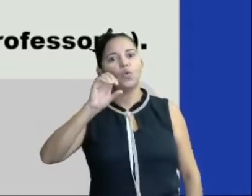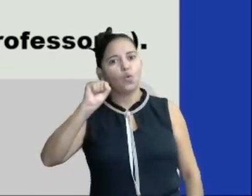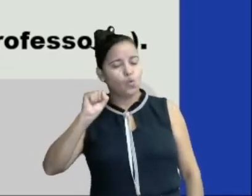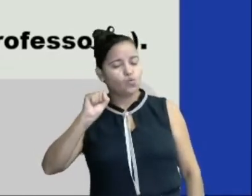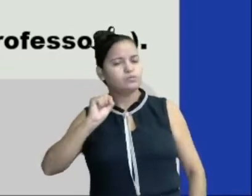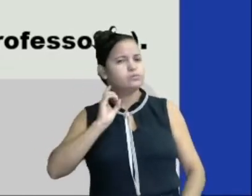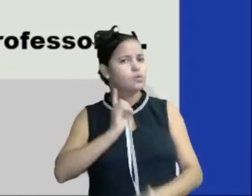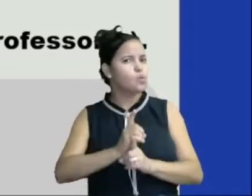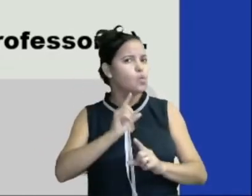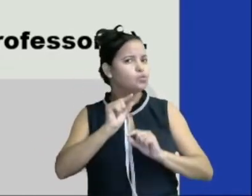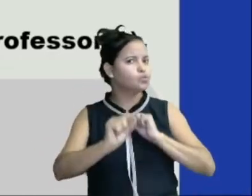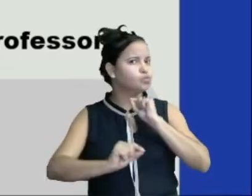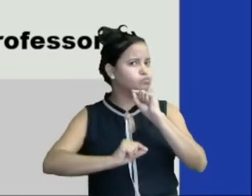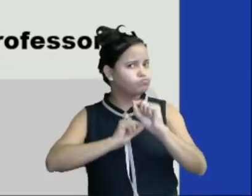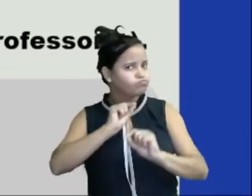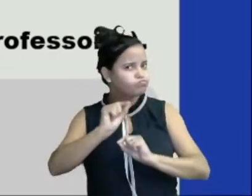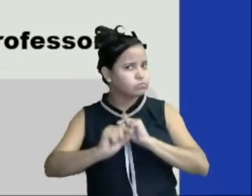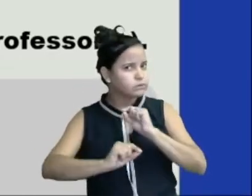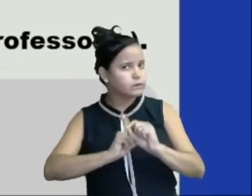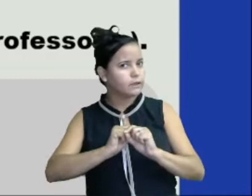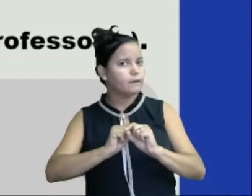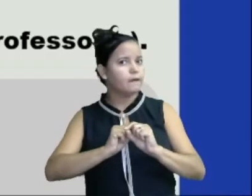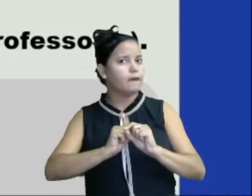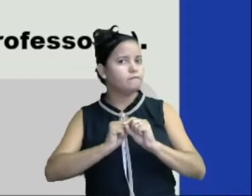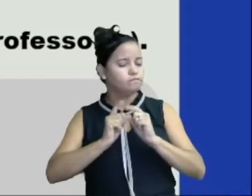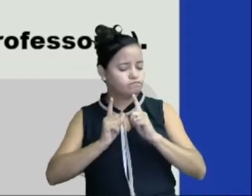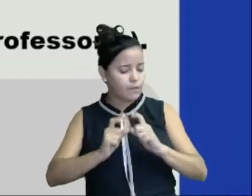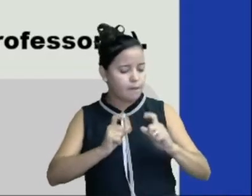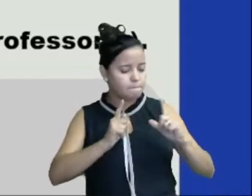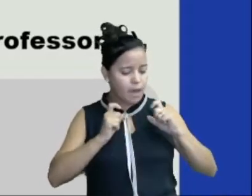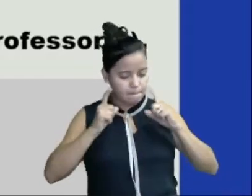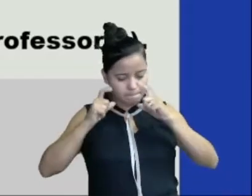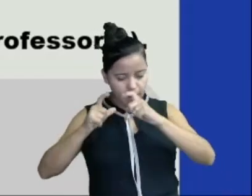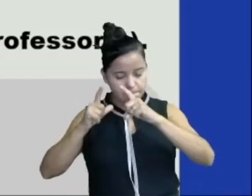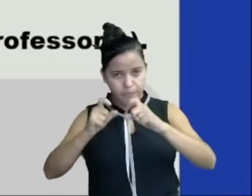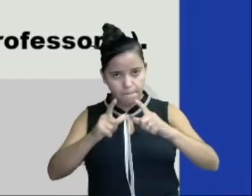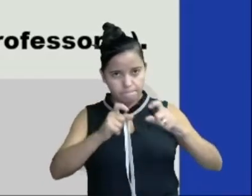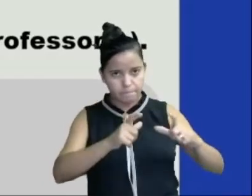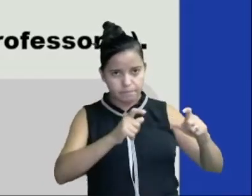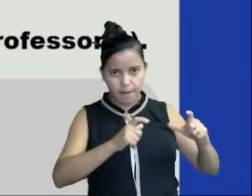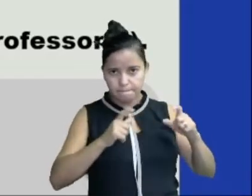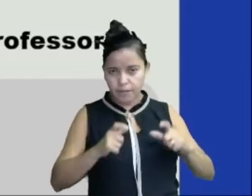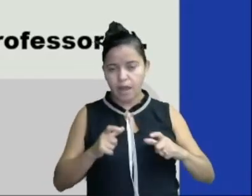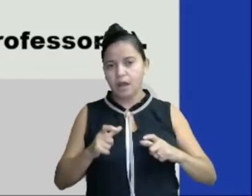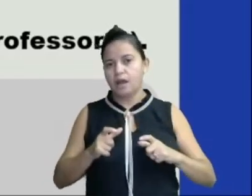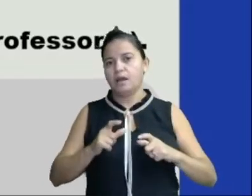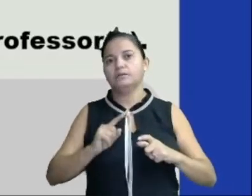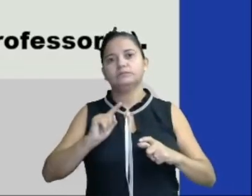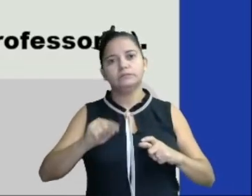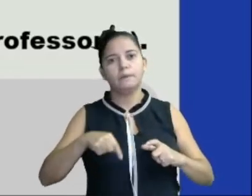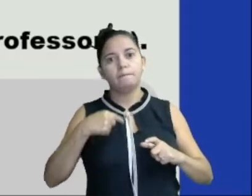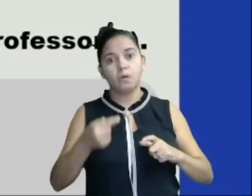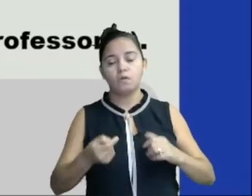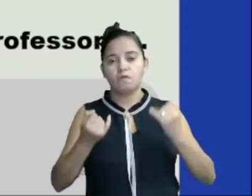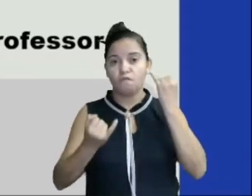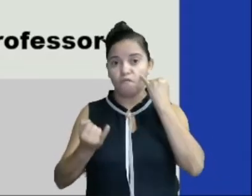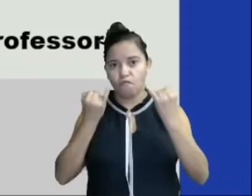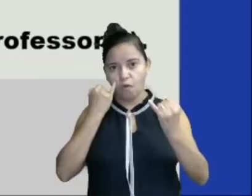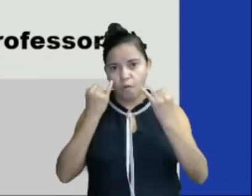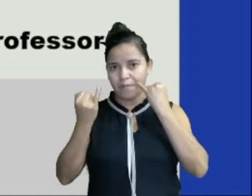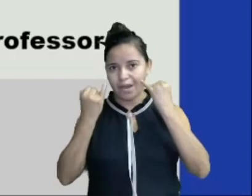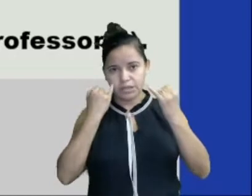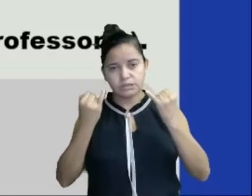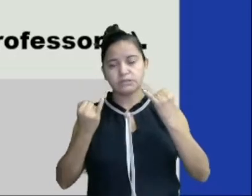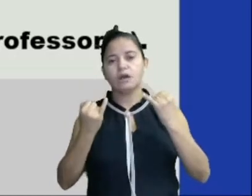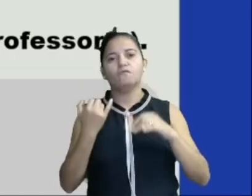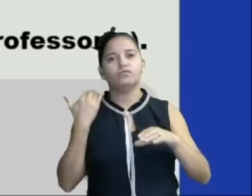orgânicos? E então você vai fotografar e vai compartilhar essas informações observadas com o